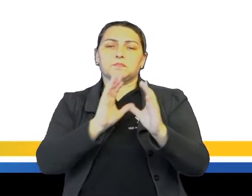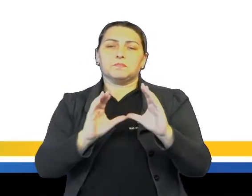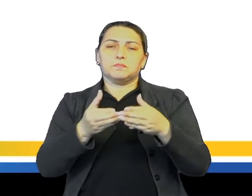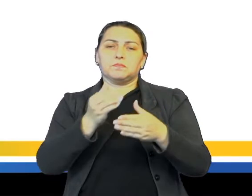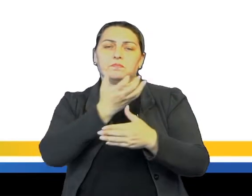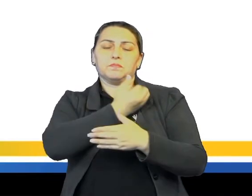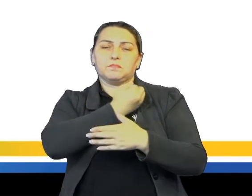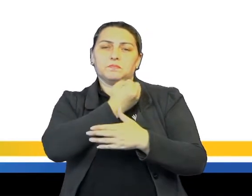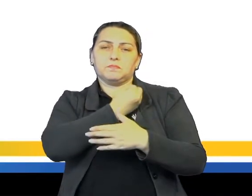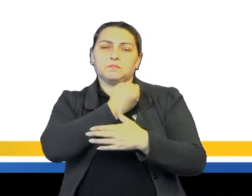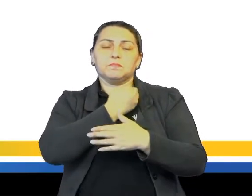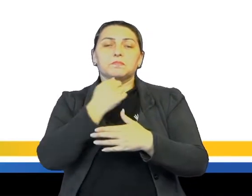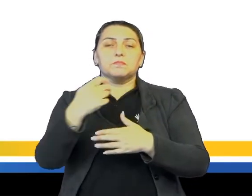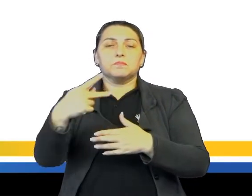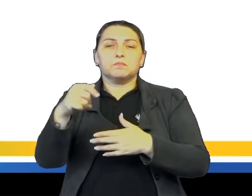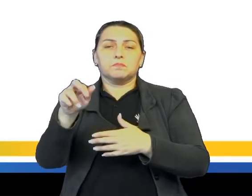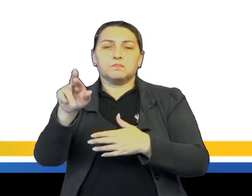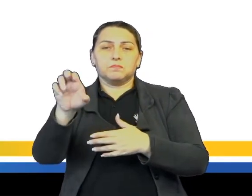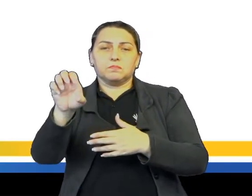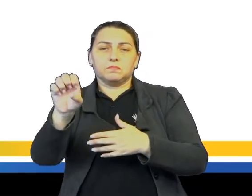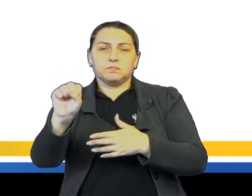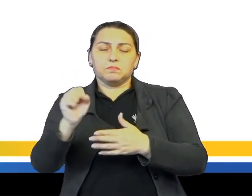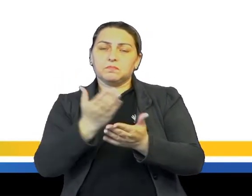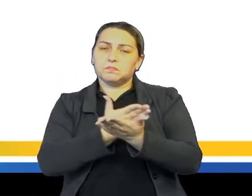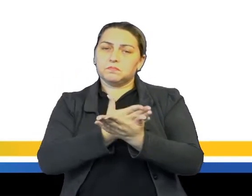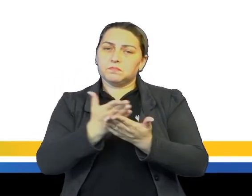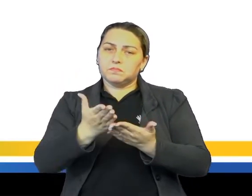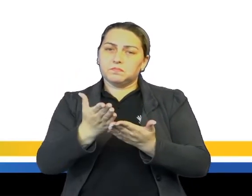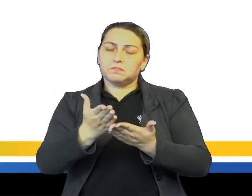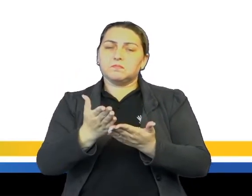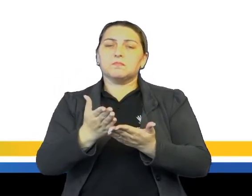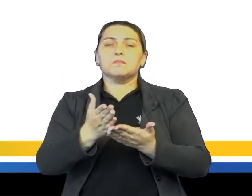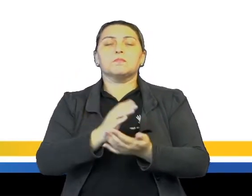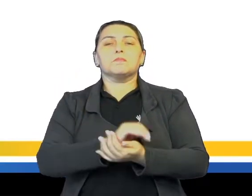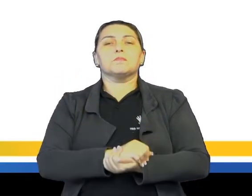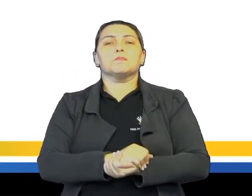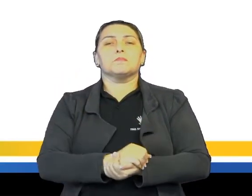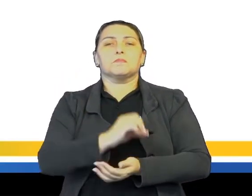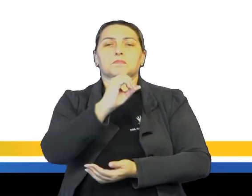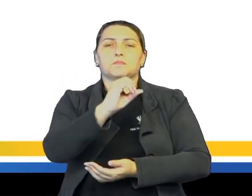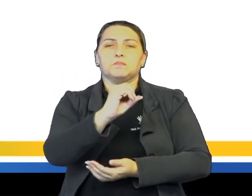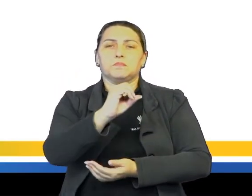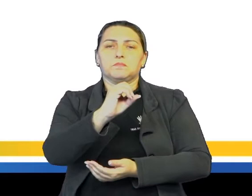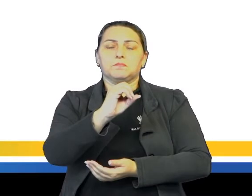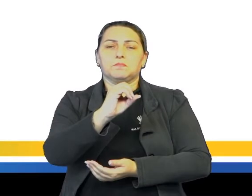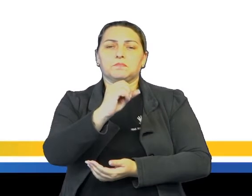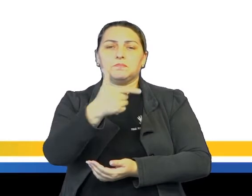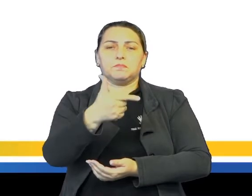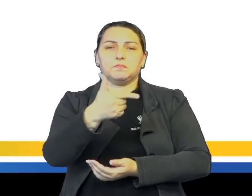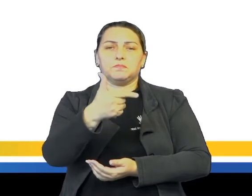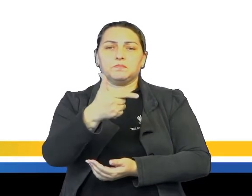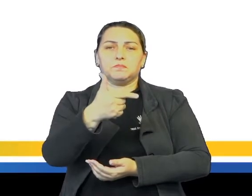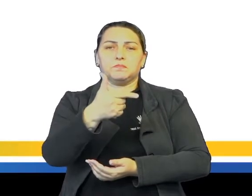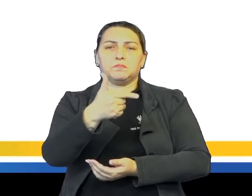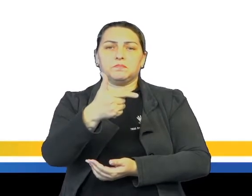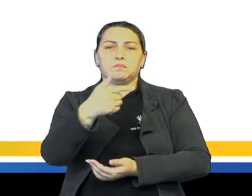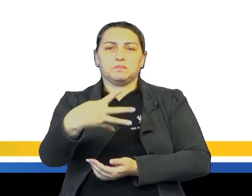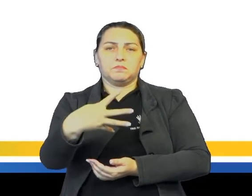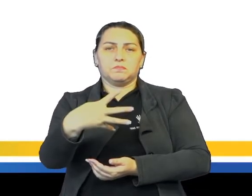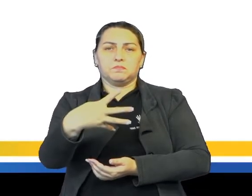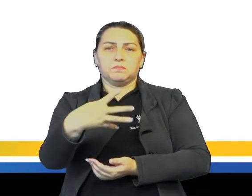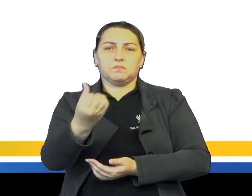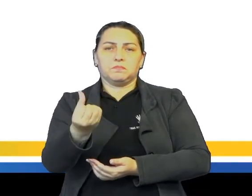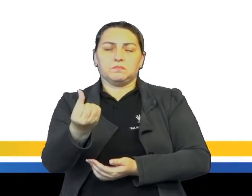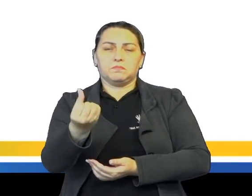dos números pares, ele começa com 0, 2,